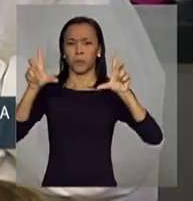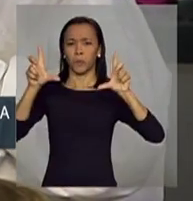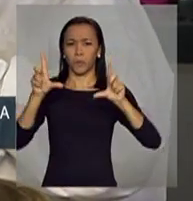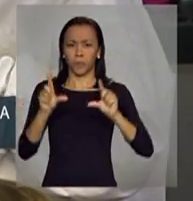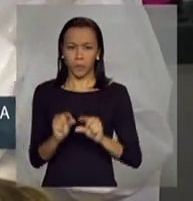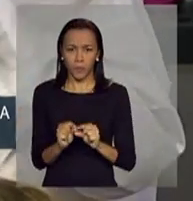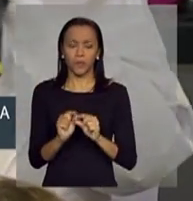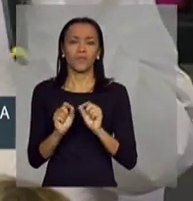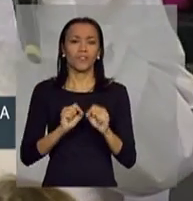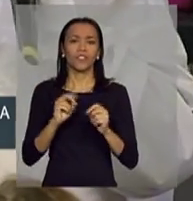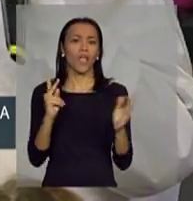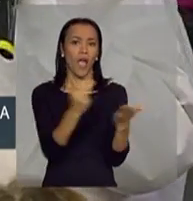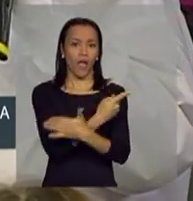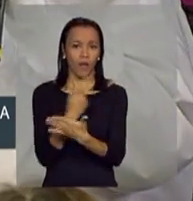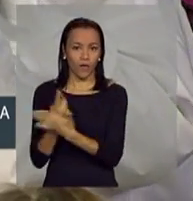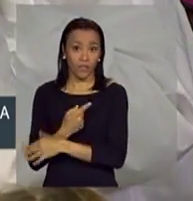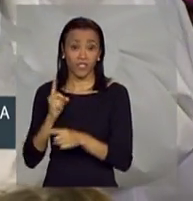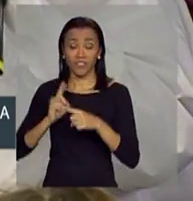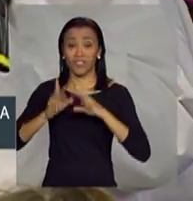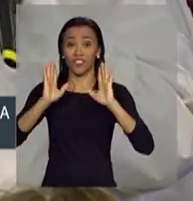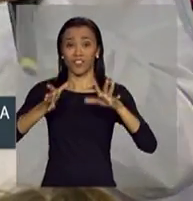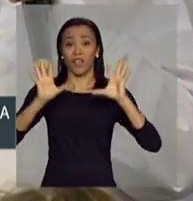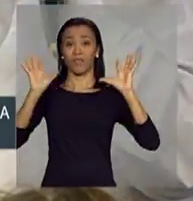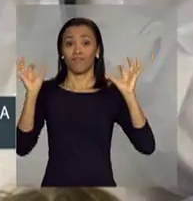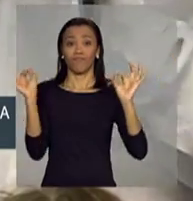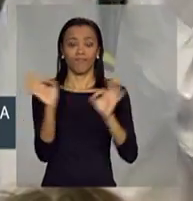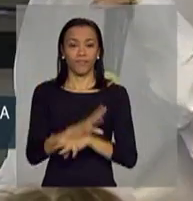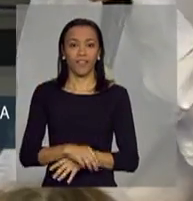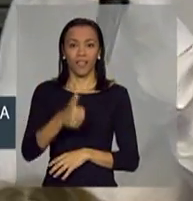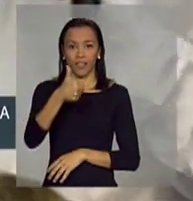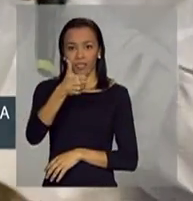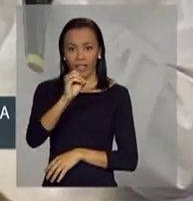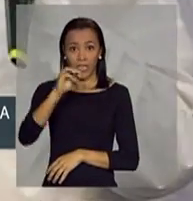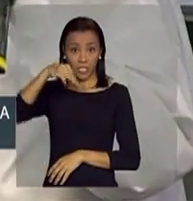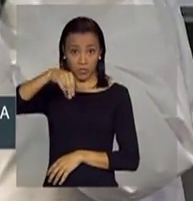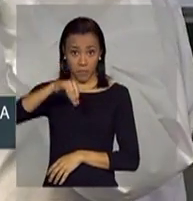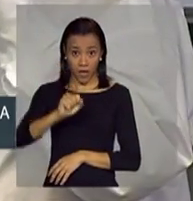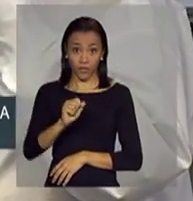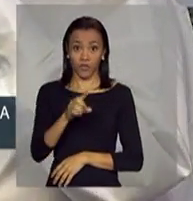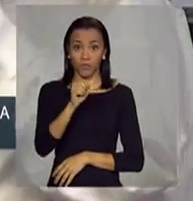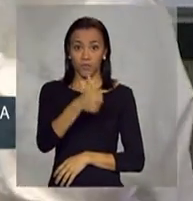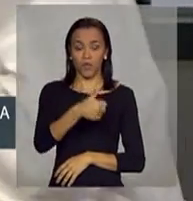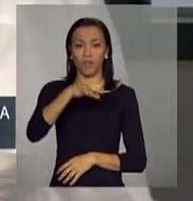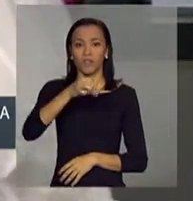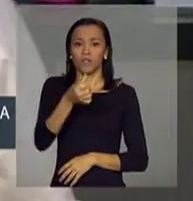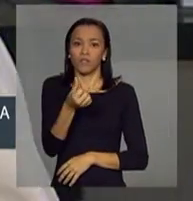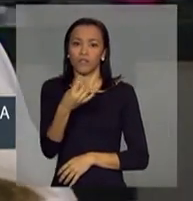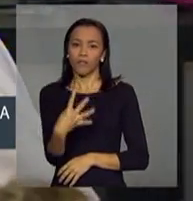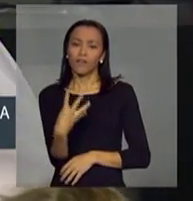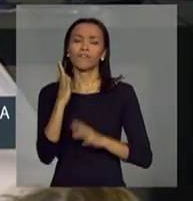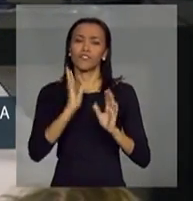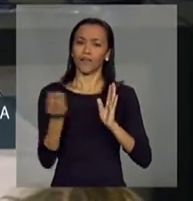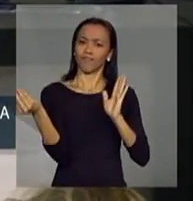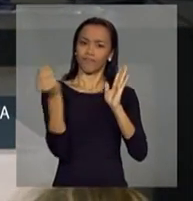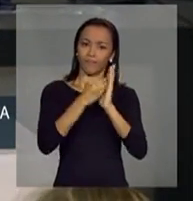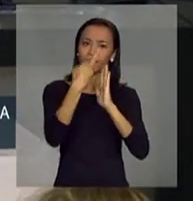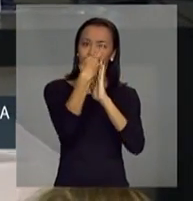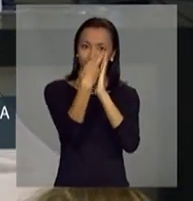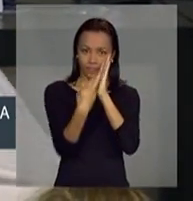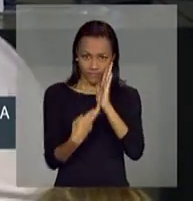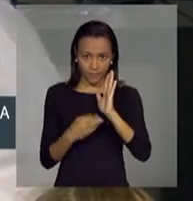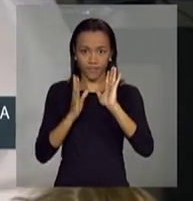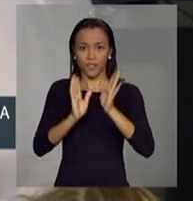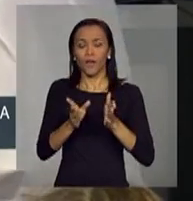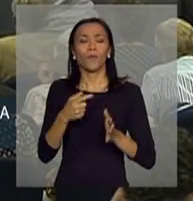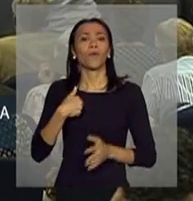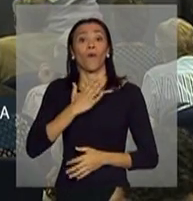casos em Pernambuco, e que foi encerrado em 10 de maio de 1964. Isso está no relatório Geisel. Tá? O